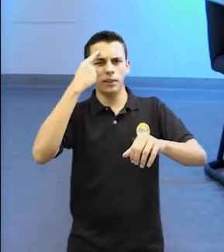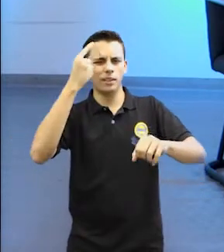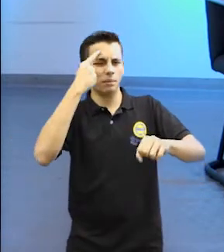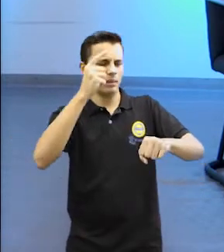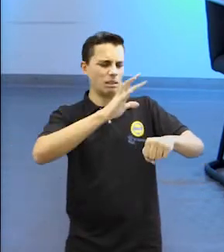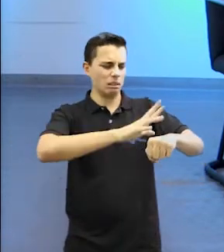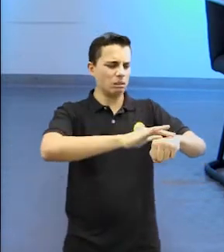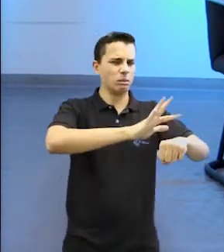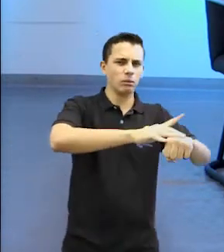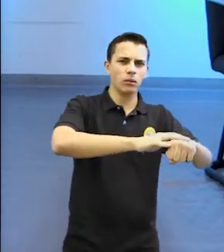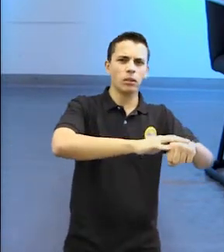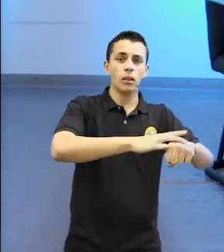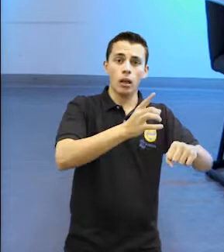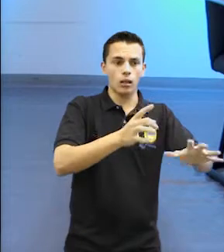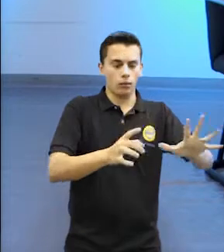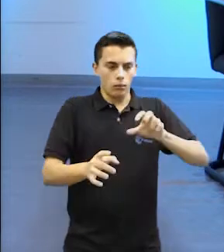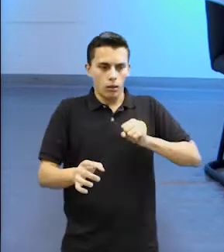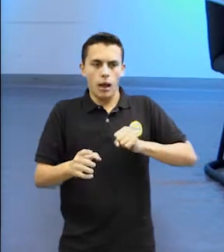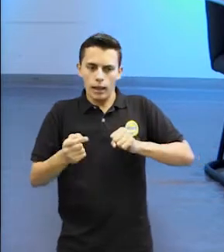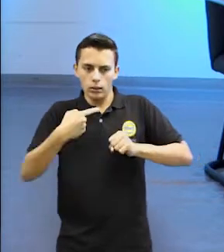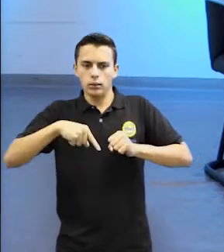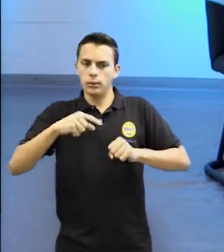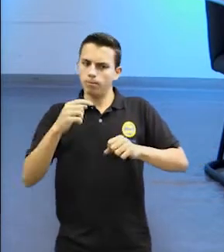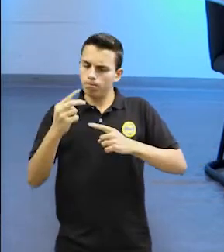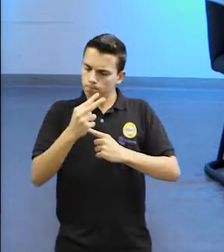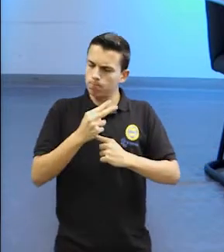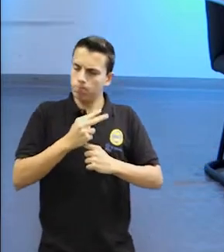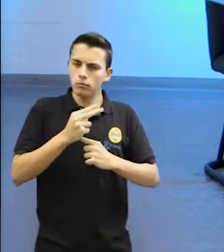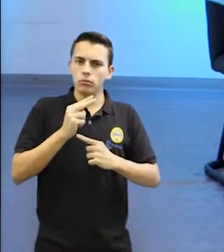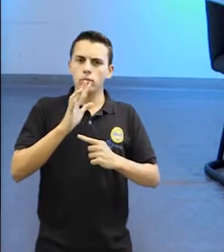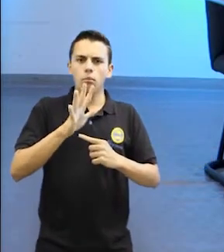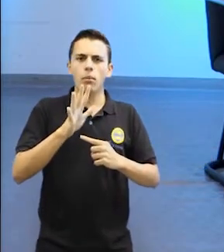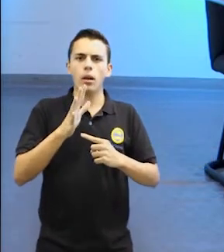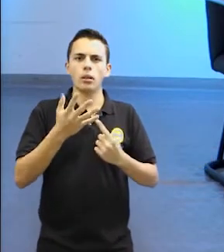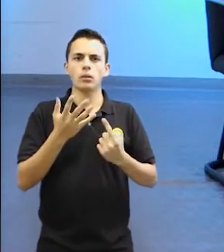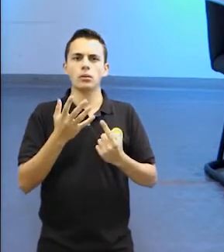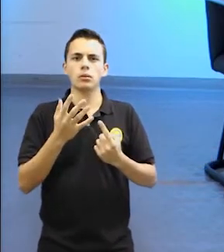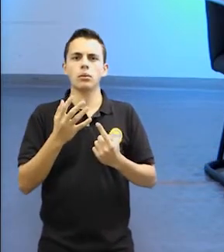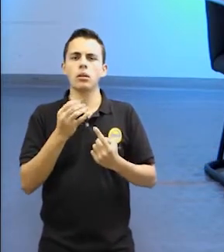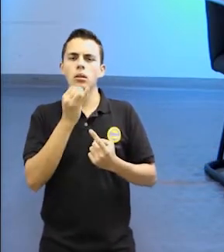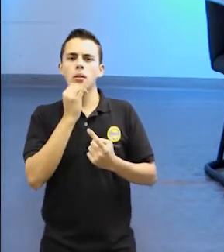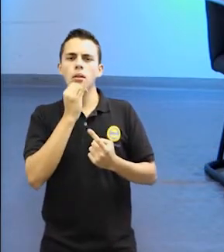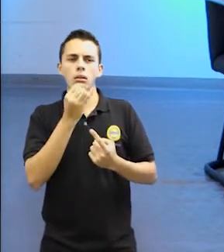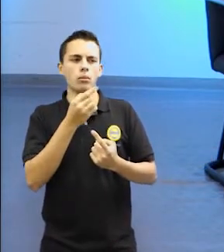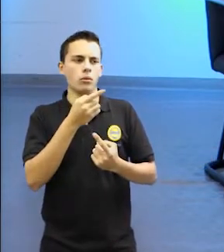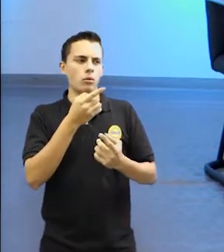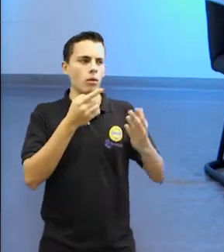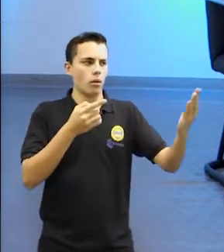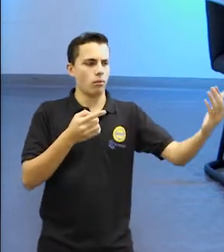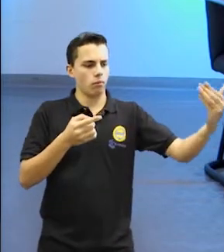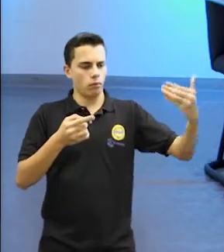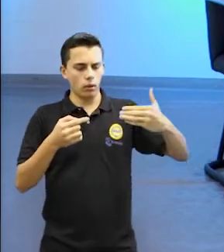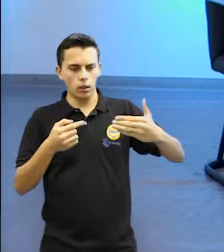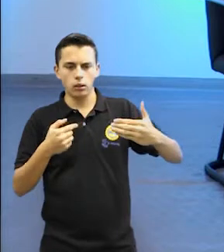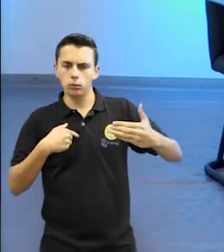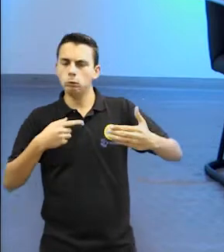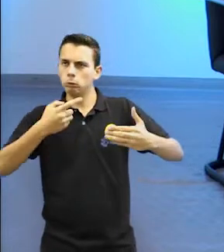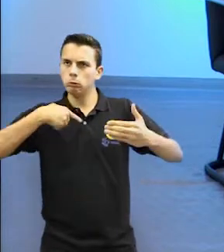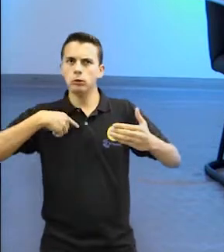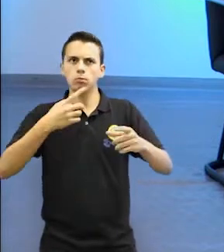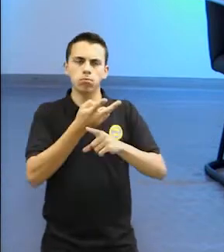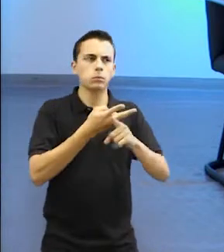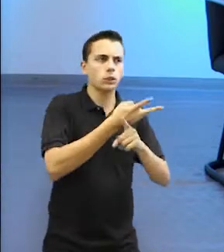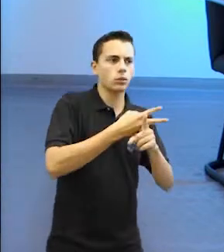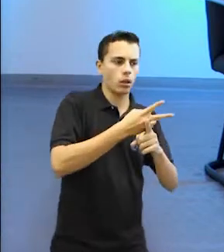E quando vem alguma coisa, tudo bem, a gente se previne, mas quando vem alguma coisa, você vai atrás. E você está falando da gente pensar